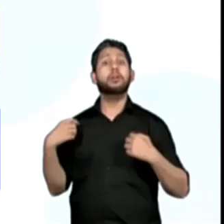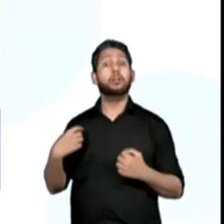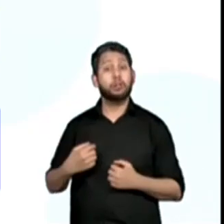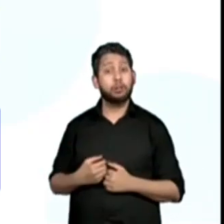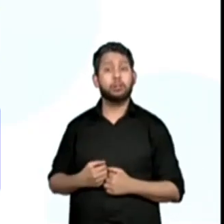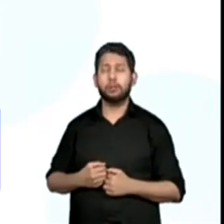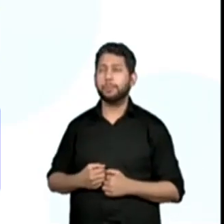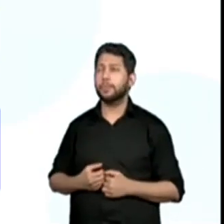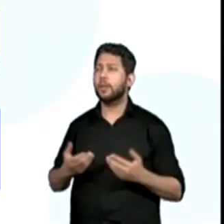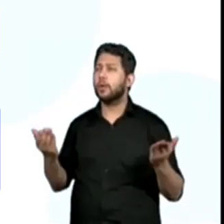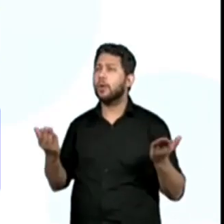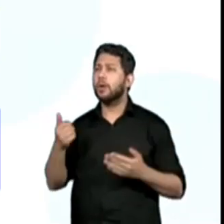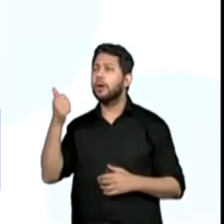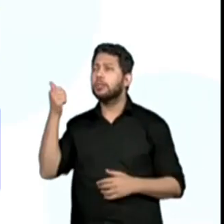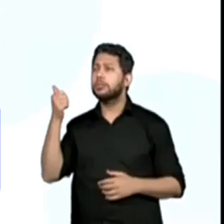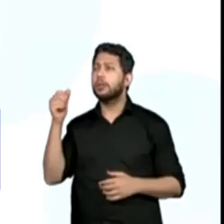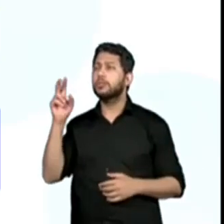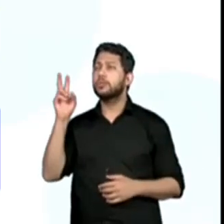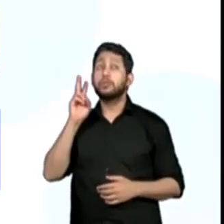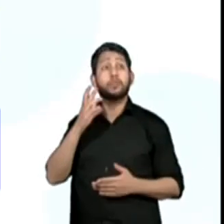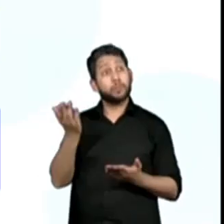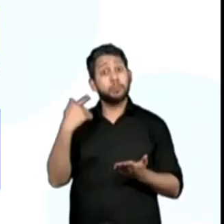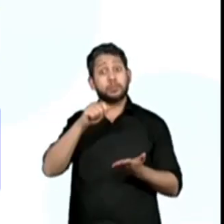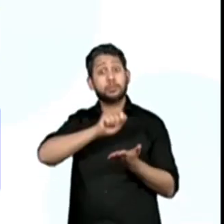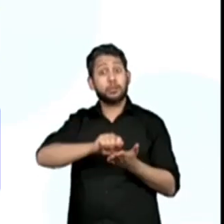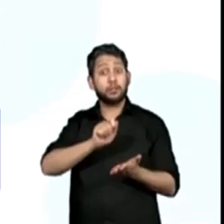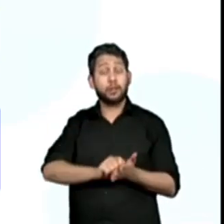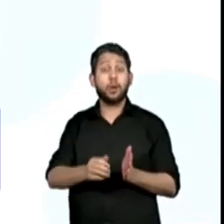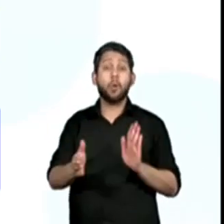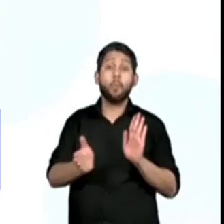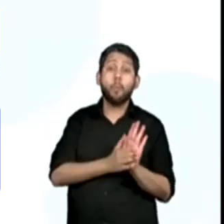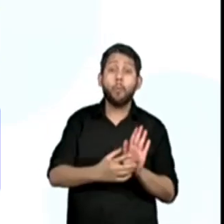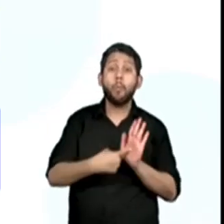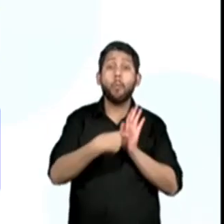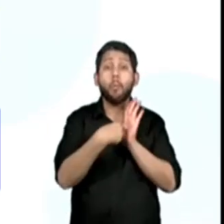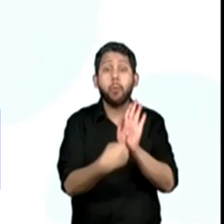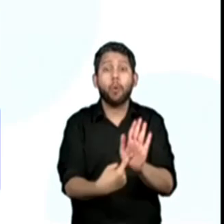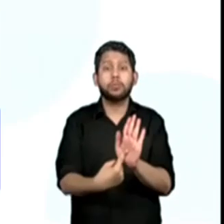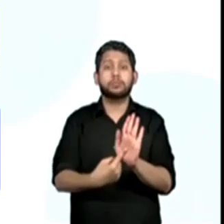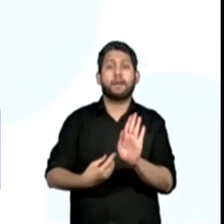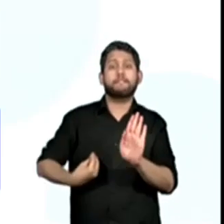pode colocar assim, a história ou a vida, né? Tá falando, ó.